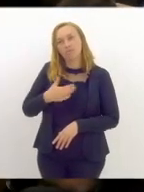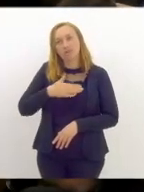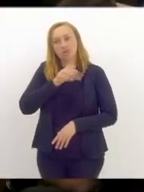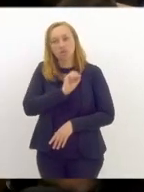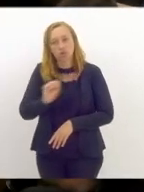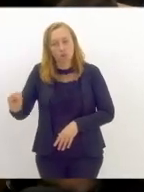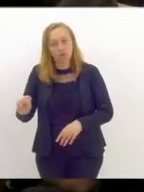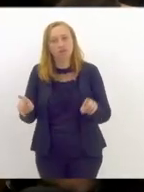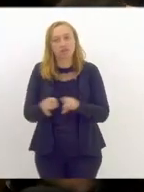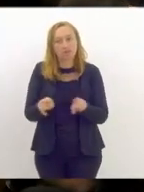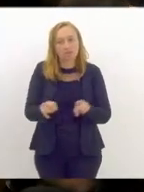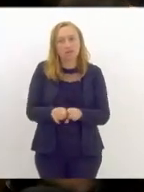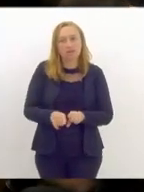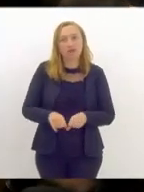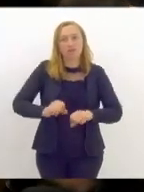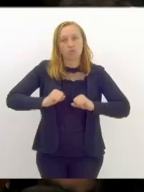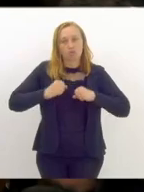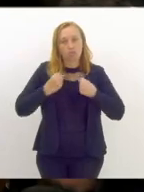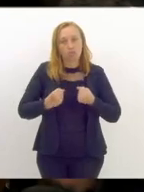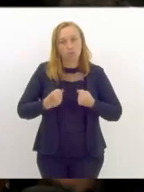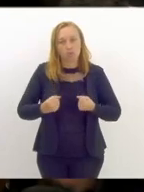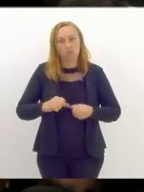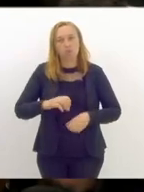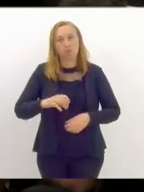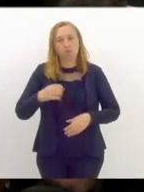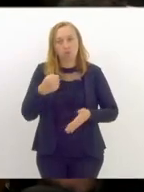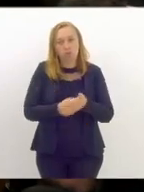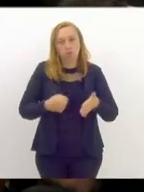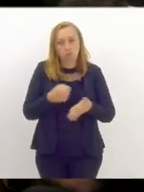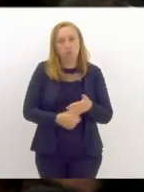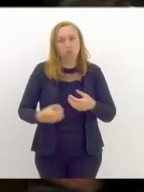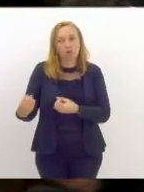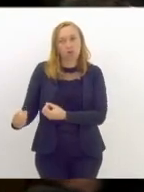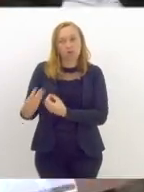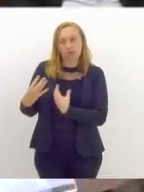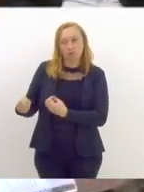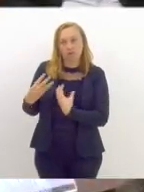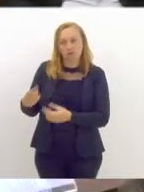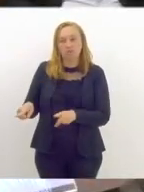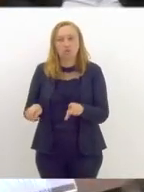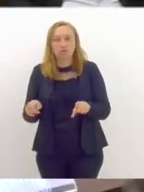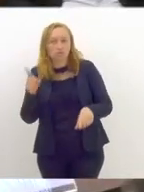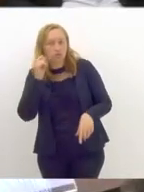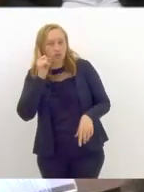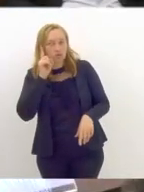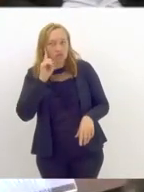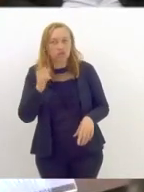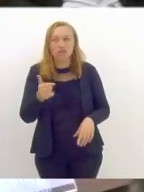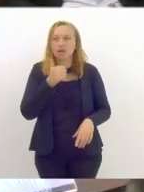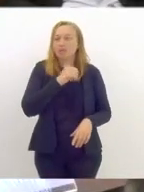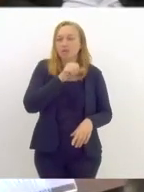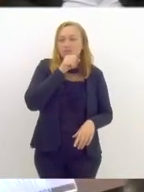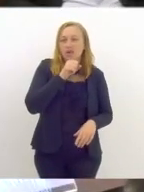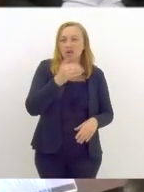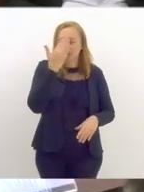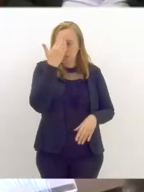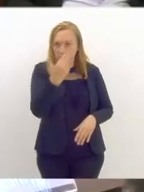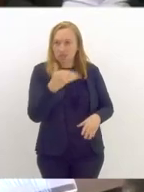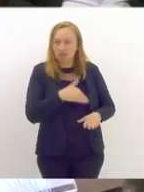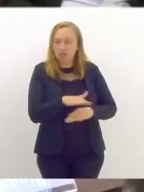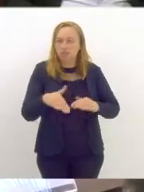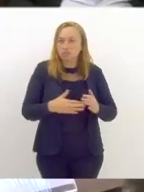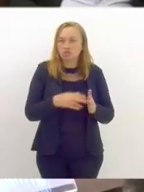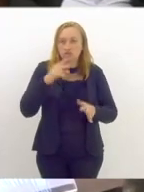que também é assim, uma batalhadora e que me orienta todo dia. Agradecer minha mãe aqui, que sempre me deu todas